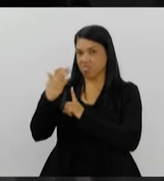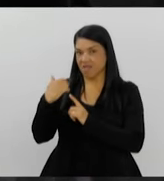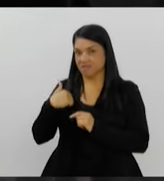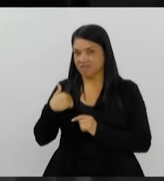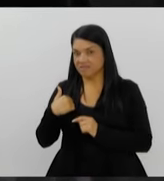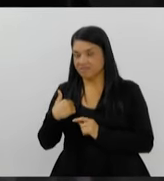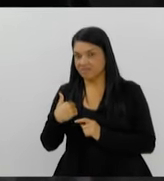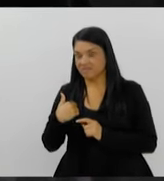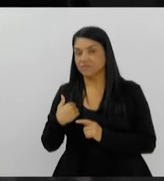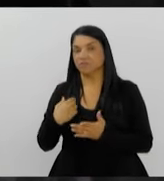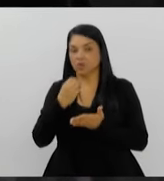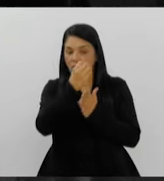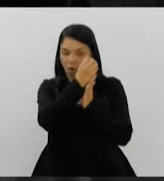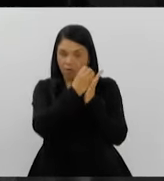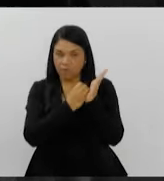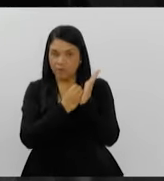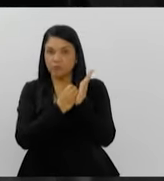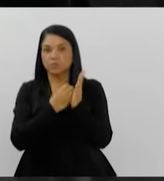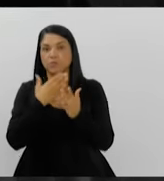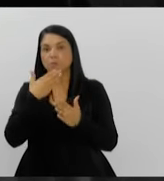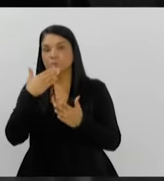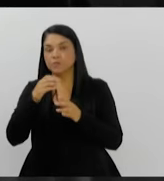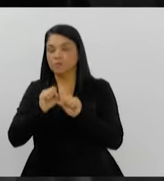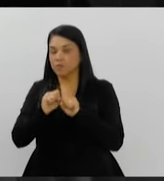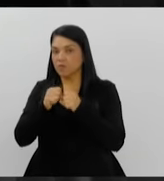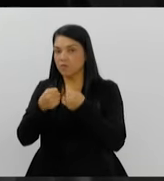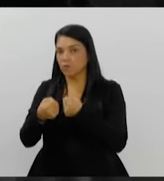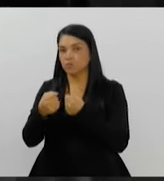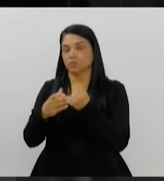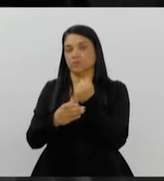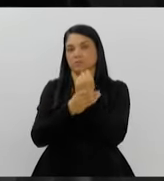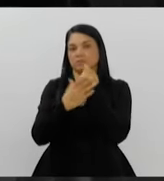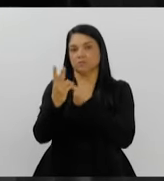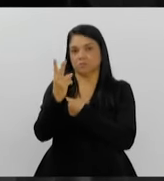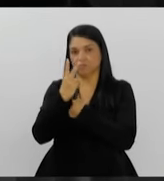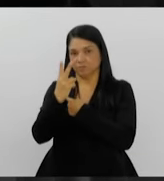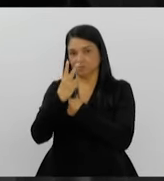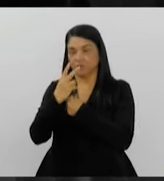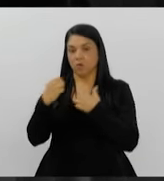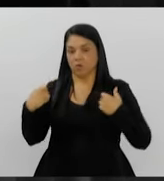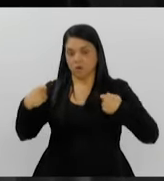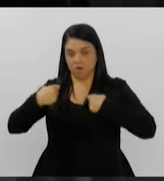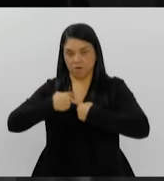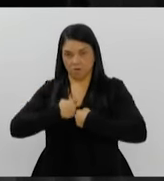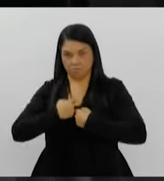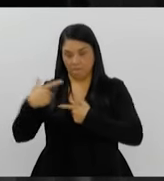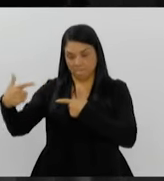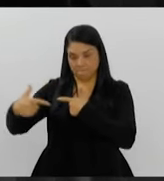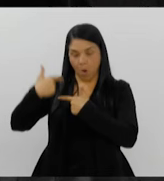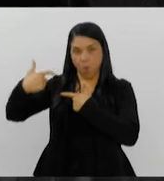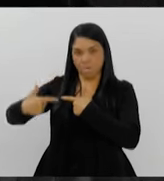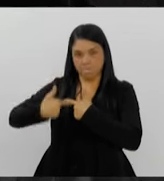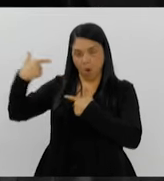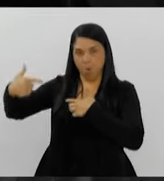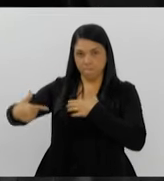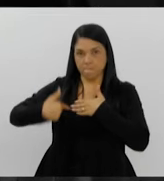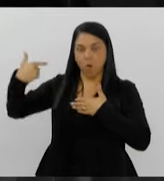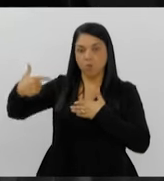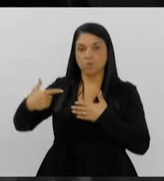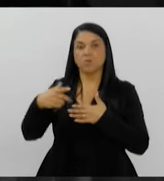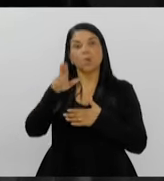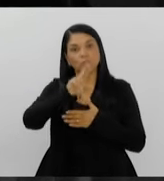solicitei por Ofício reforço da minha segurança acautelamento de um colete balístico que eu usei em 2018